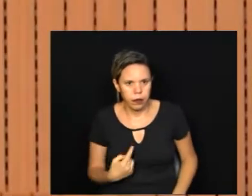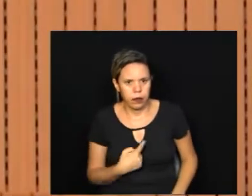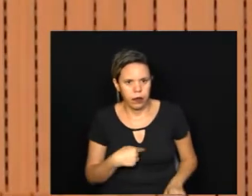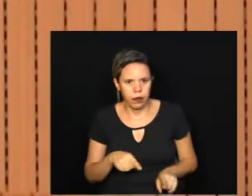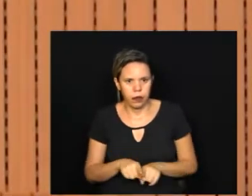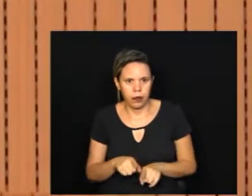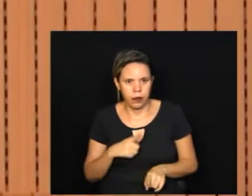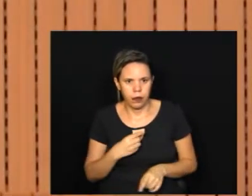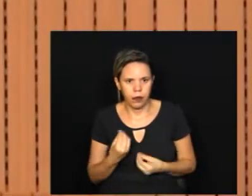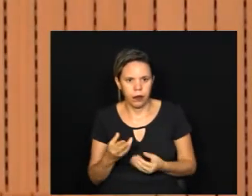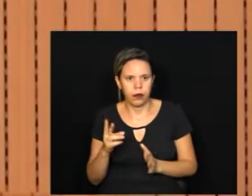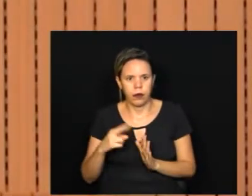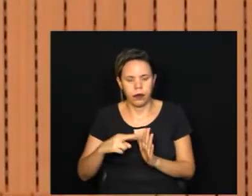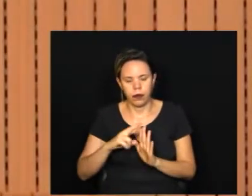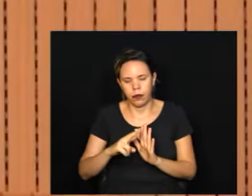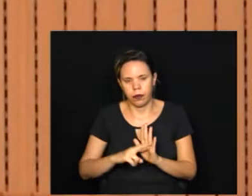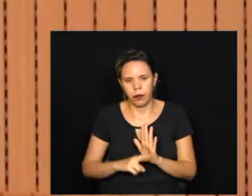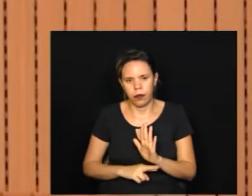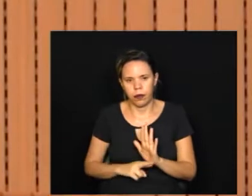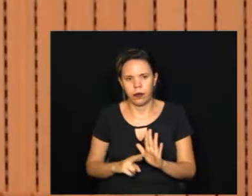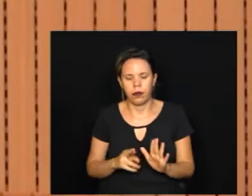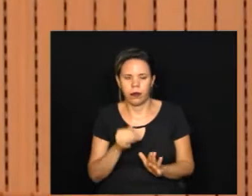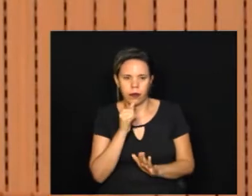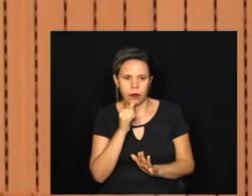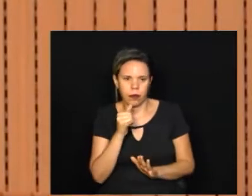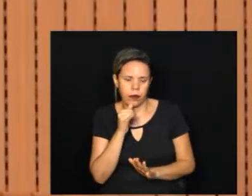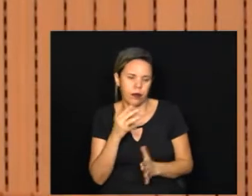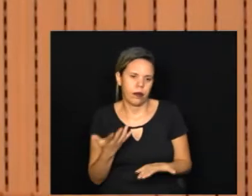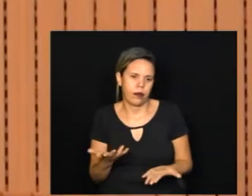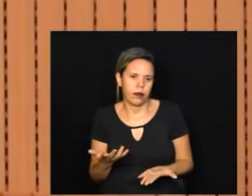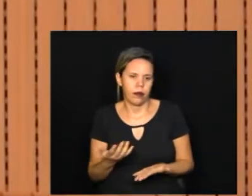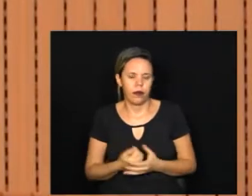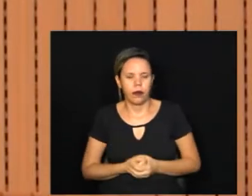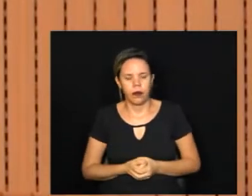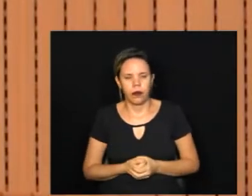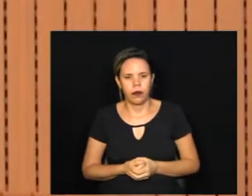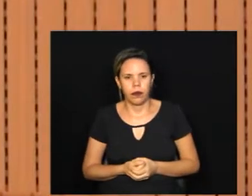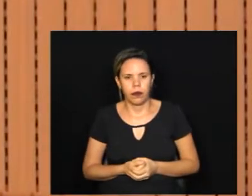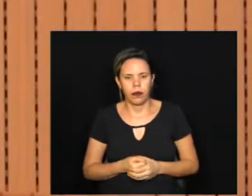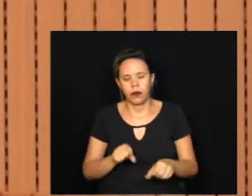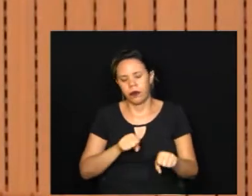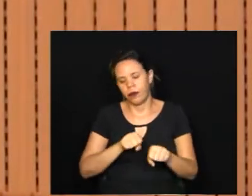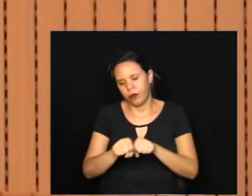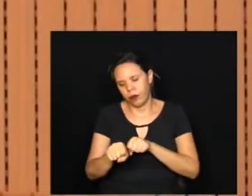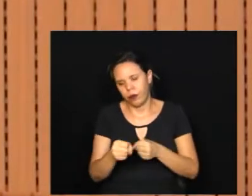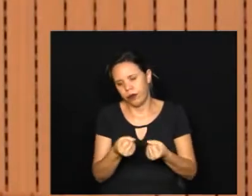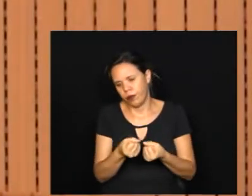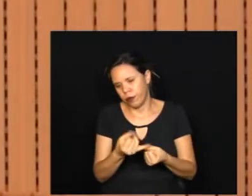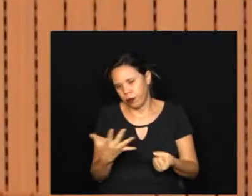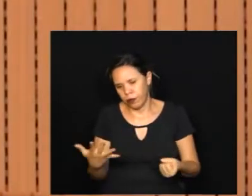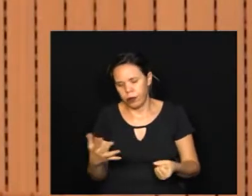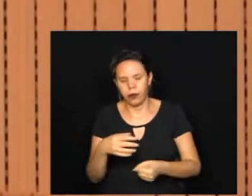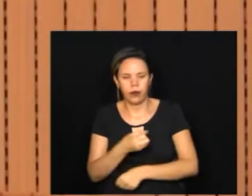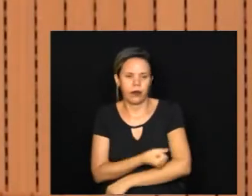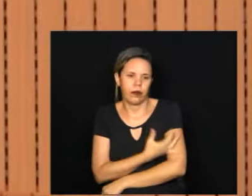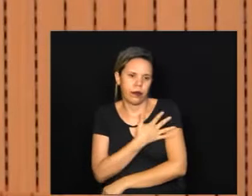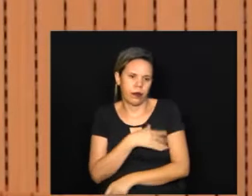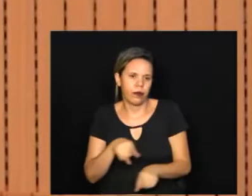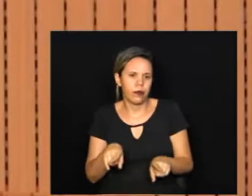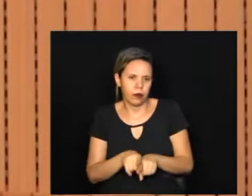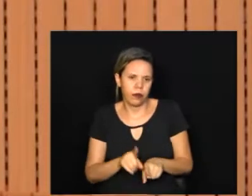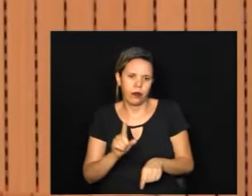estabelecemos requisitos como idade, níveis de escolaridade, que